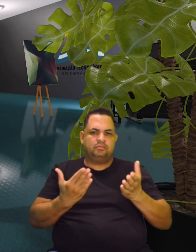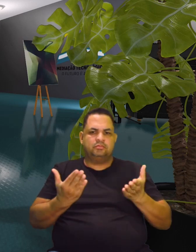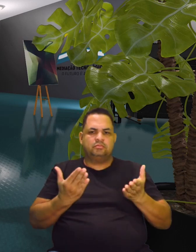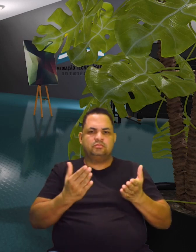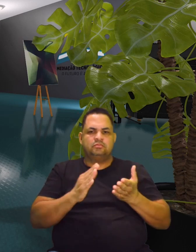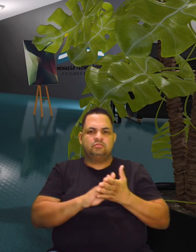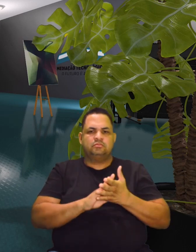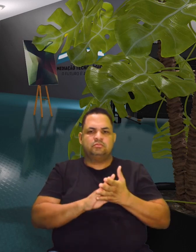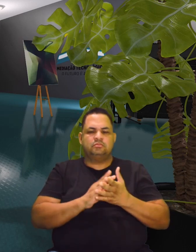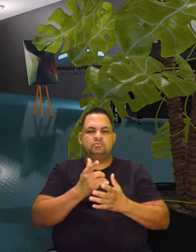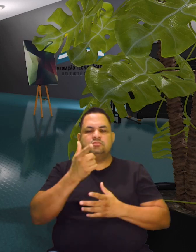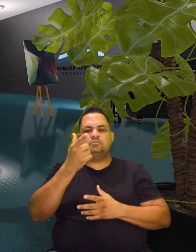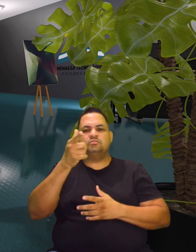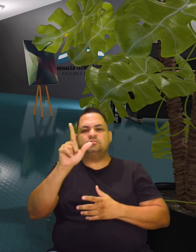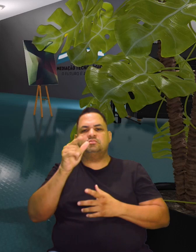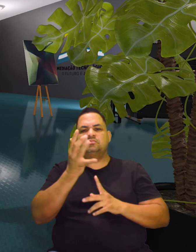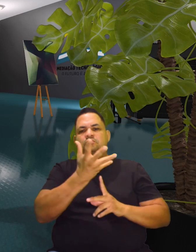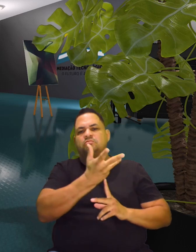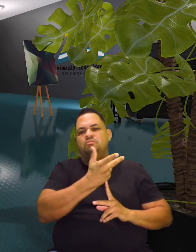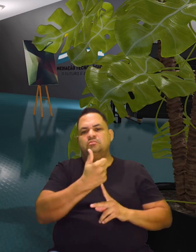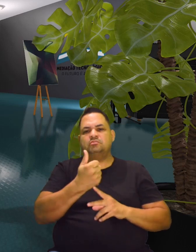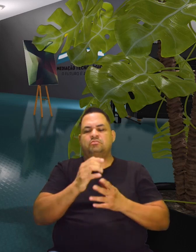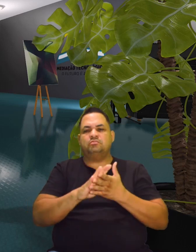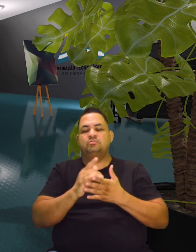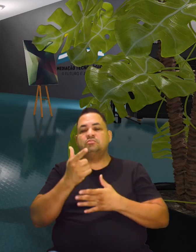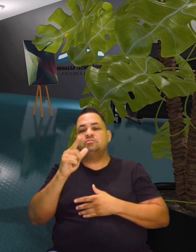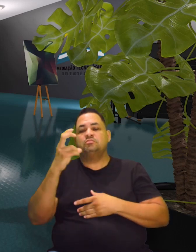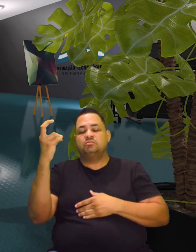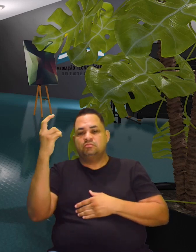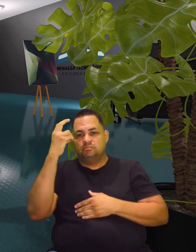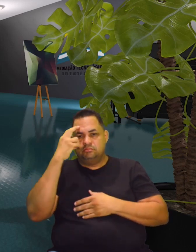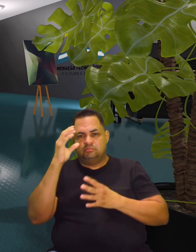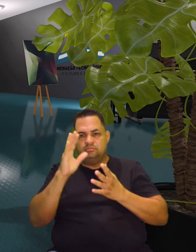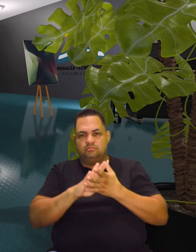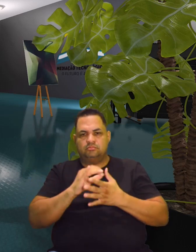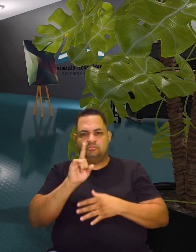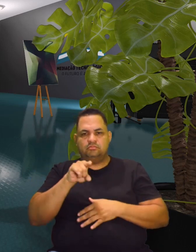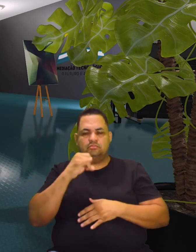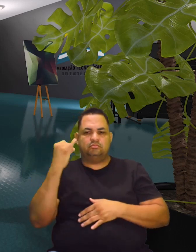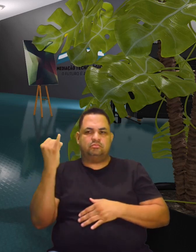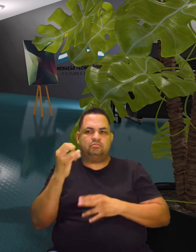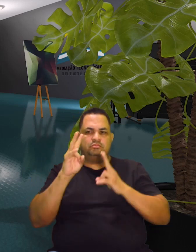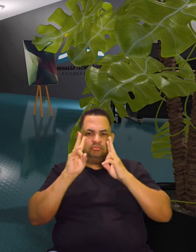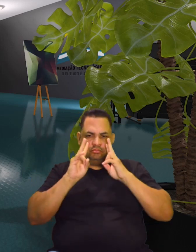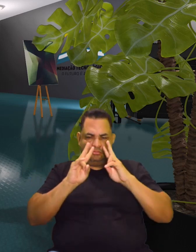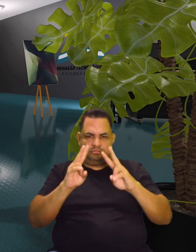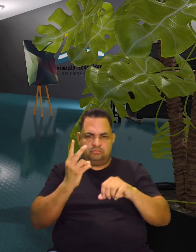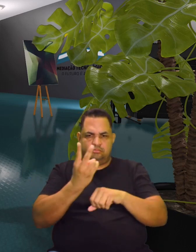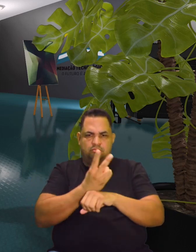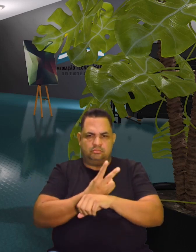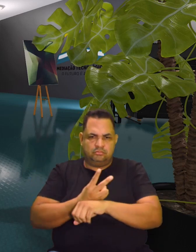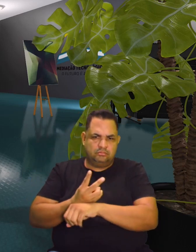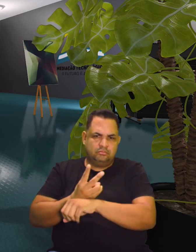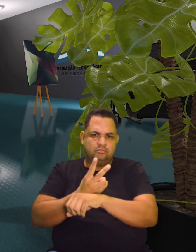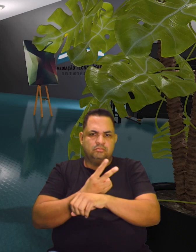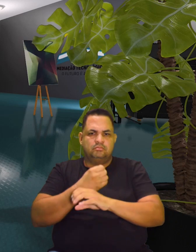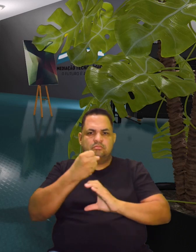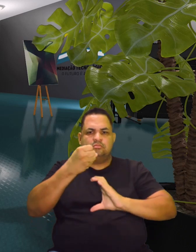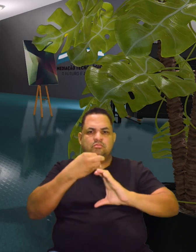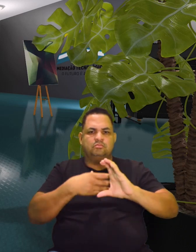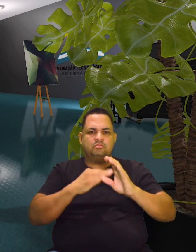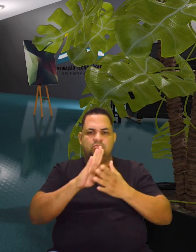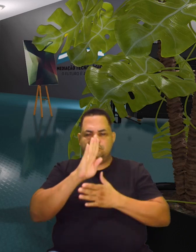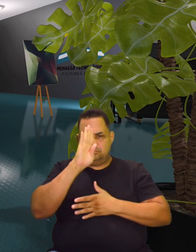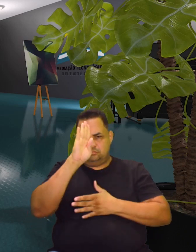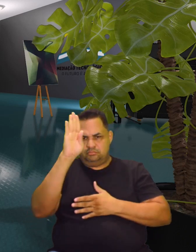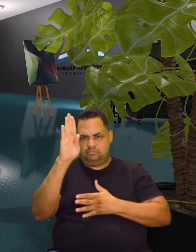entre outras artes, né? De outras culturas. Então é importante o quê? Buscar visualizar as características